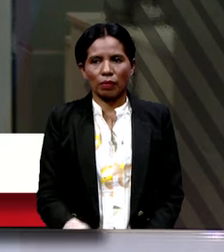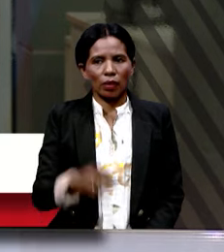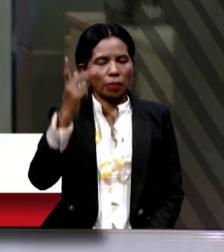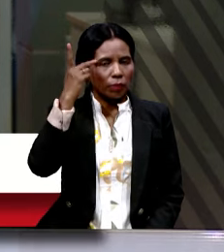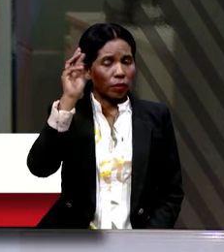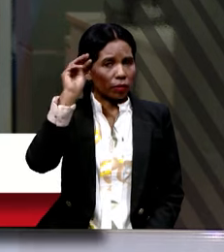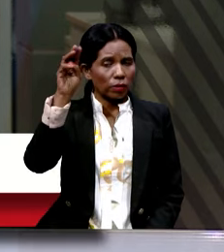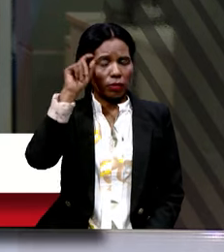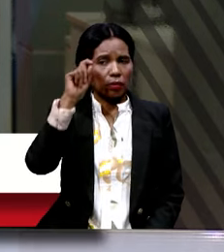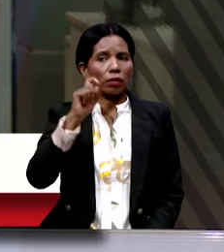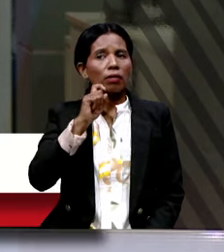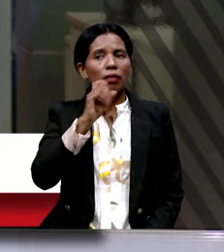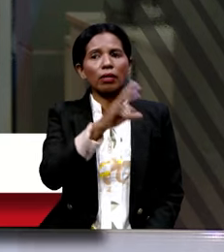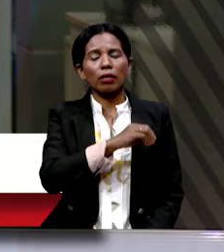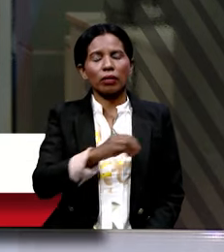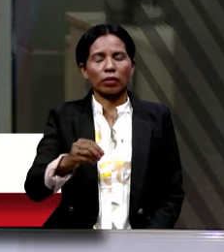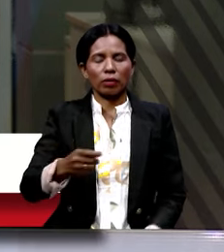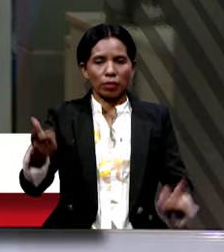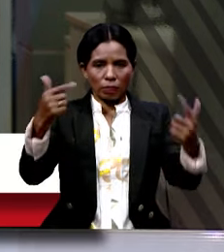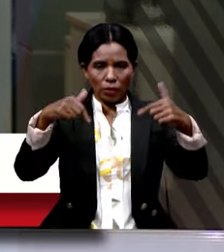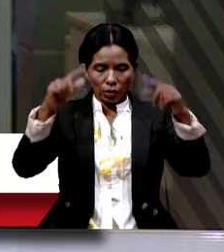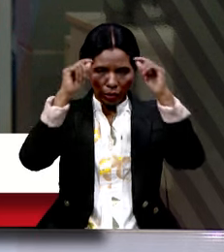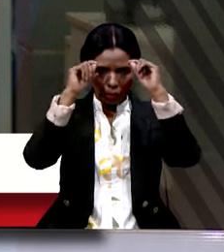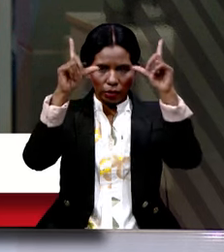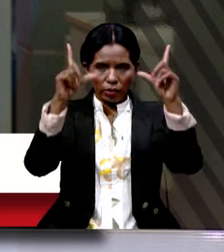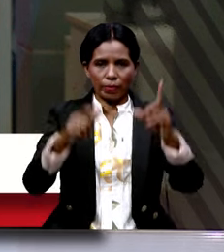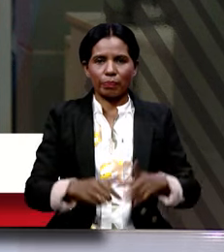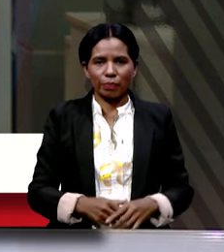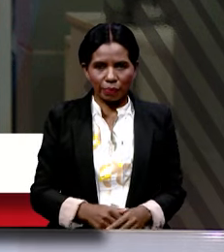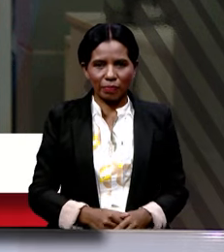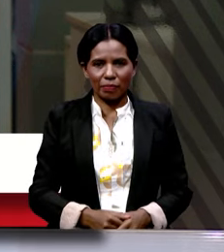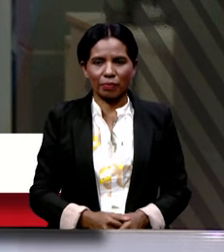Primeiro-ministro Kairala Sonan Gusmão, Vila Ricas, Mai, Timor-Leste.